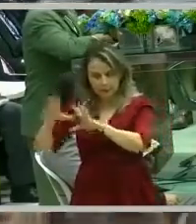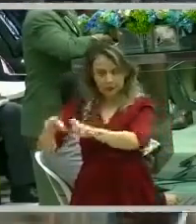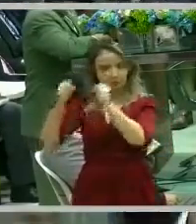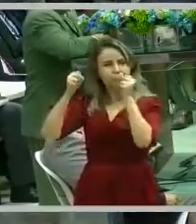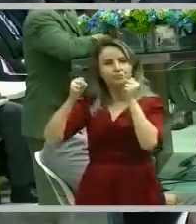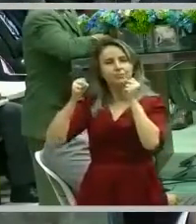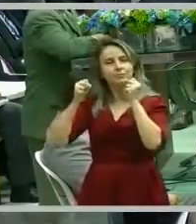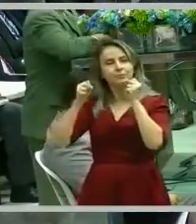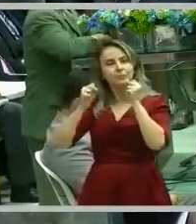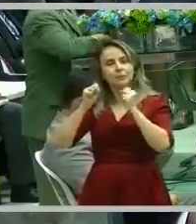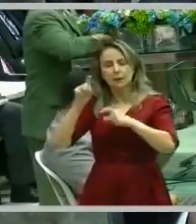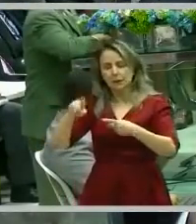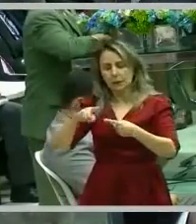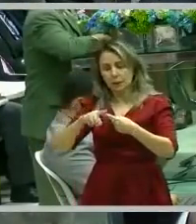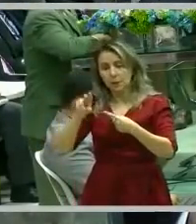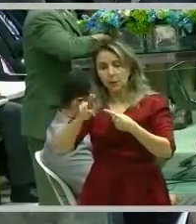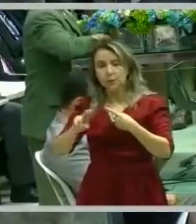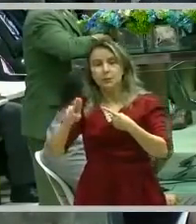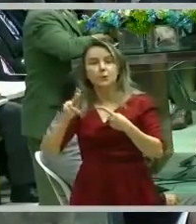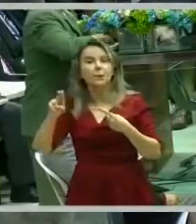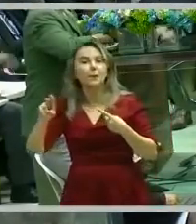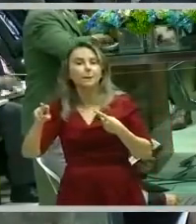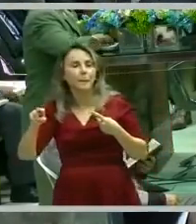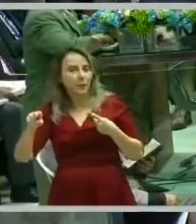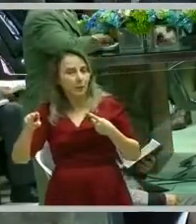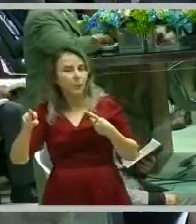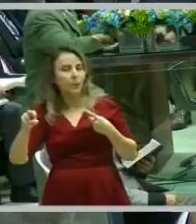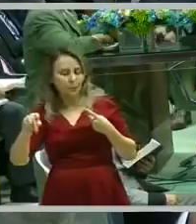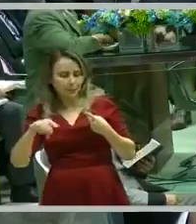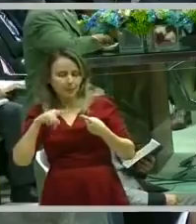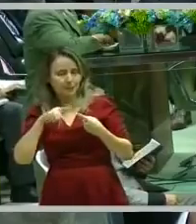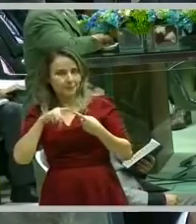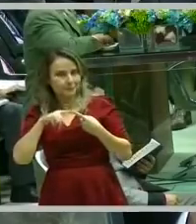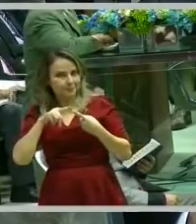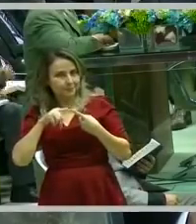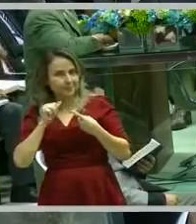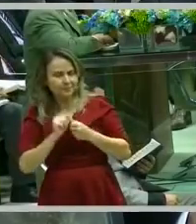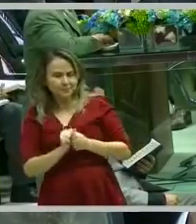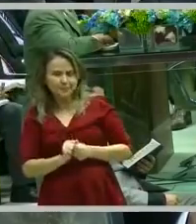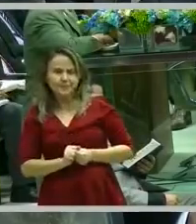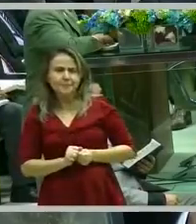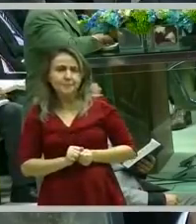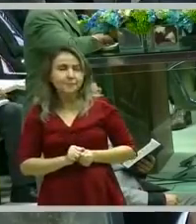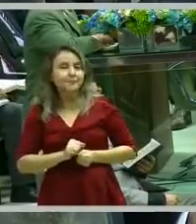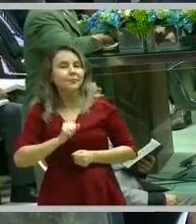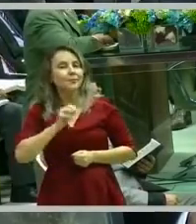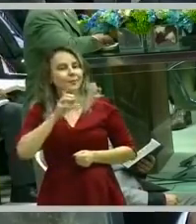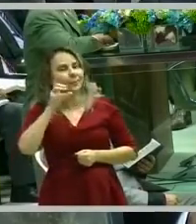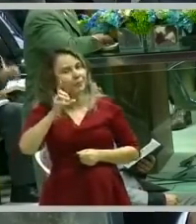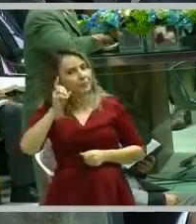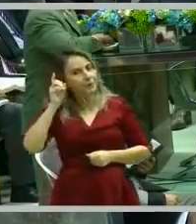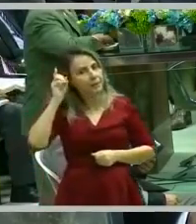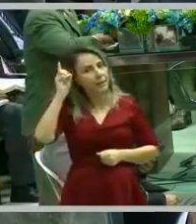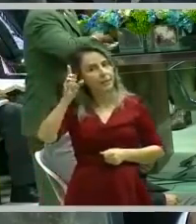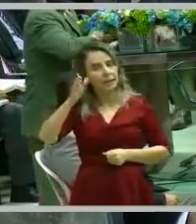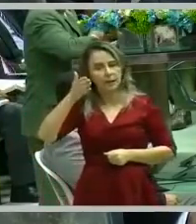irmão de Davi, Eliabe. Primeiro o diabo usou Davi, irmão, com um jumento carregado de pães para dar a eles.